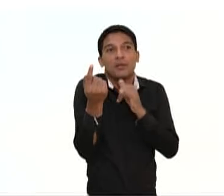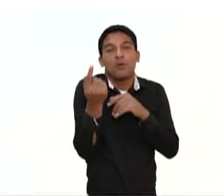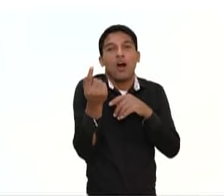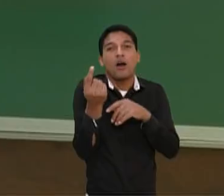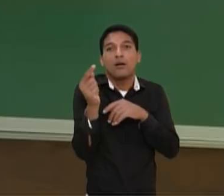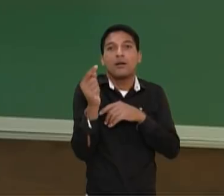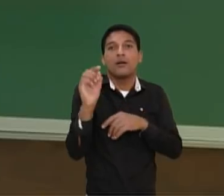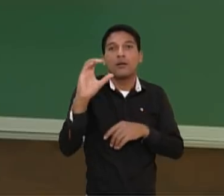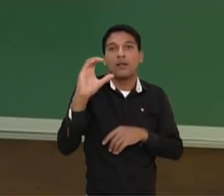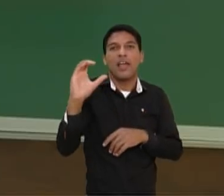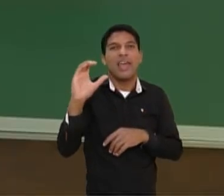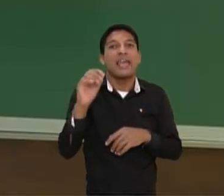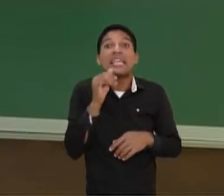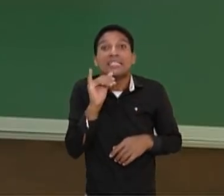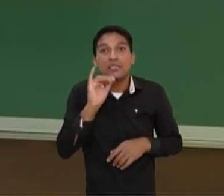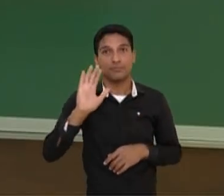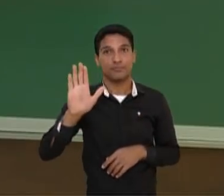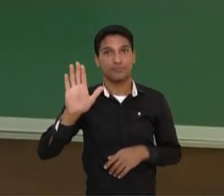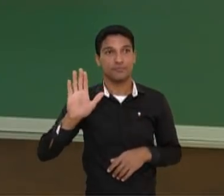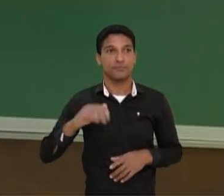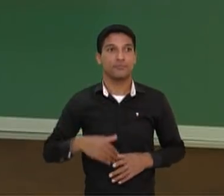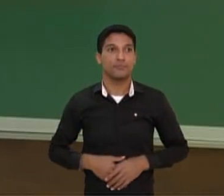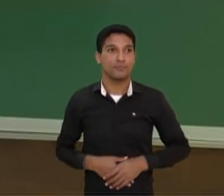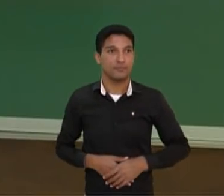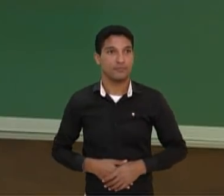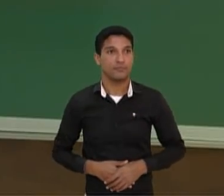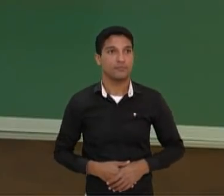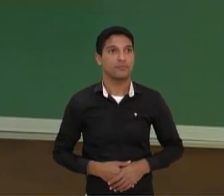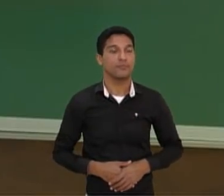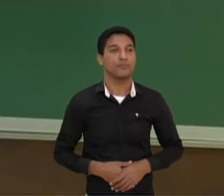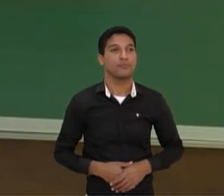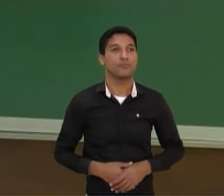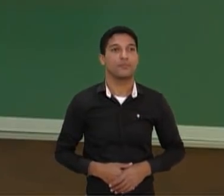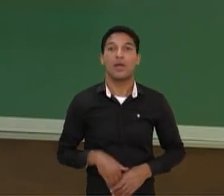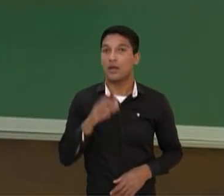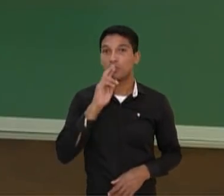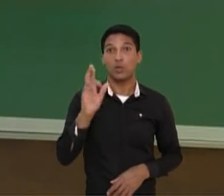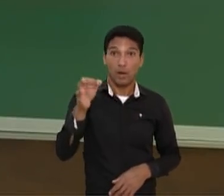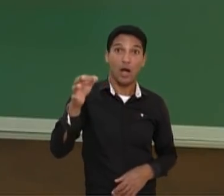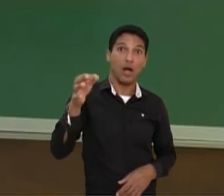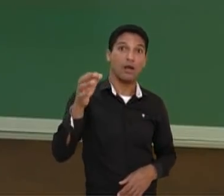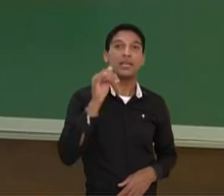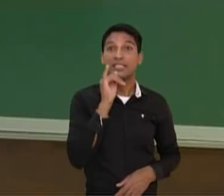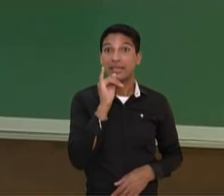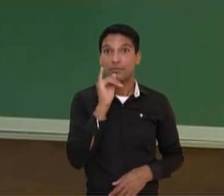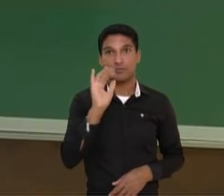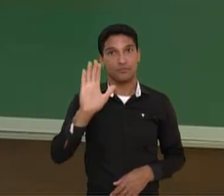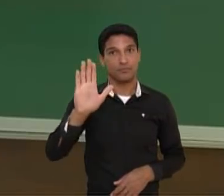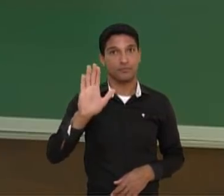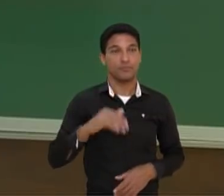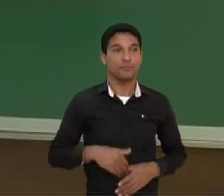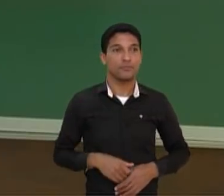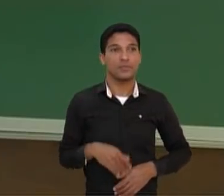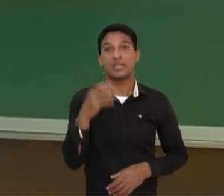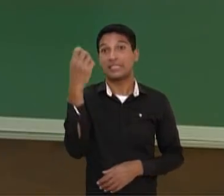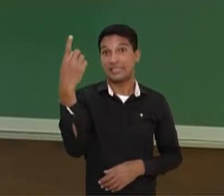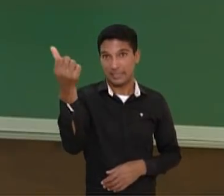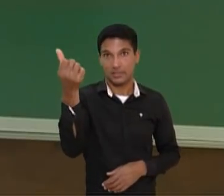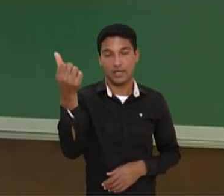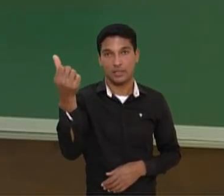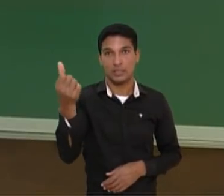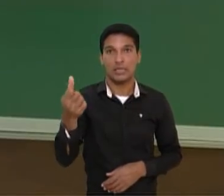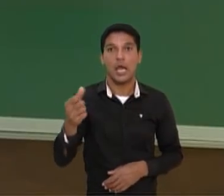eu coloquei uma suposição. Tá? Supondo que esse daqui seja a resposta correta. Então, nós temos 16